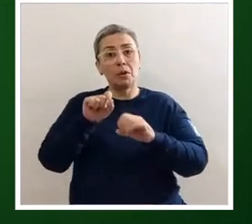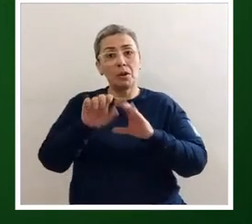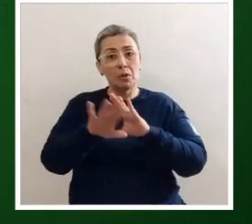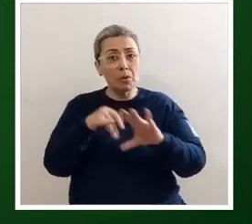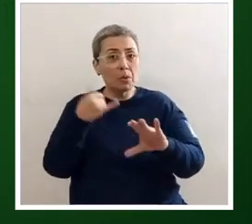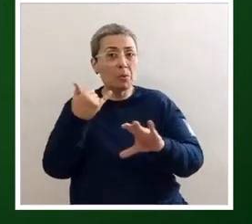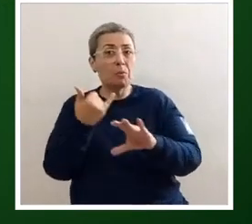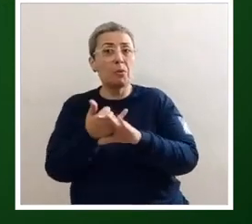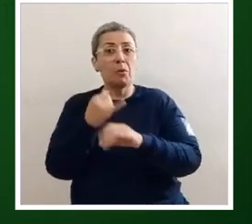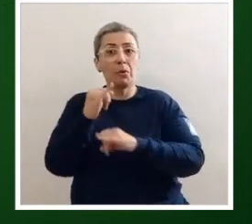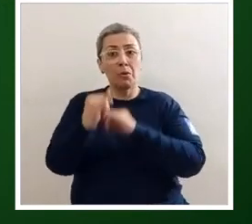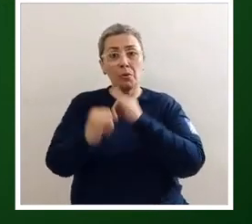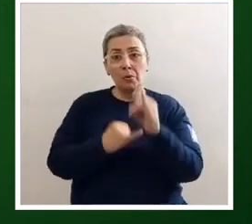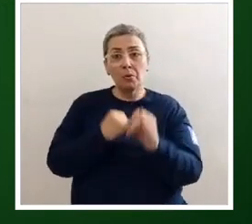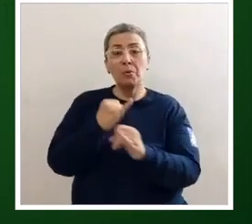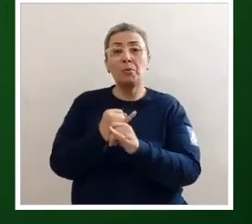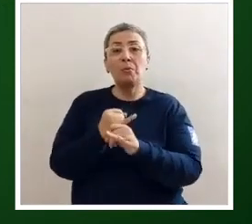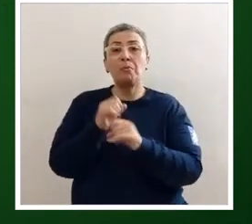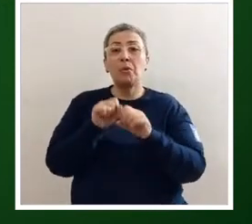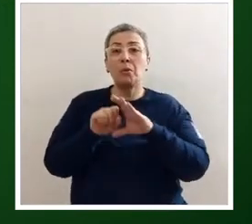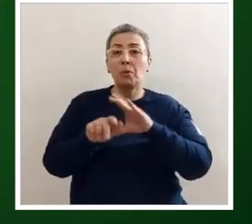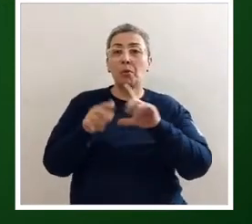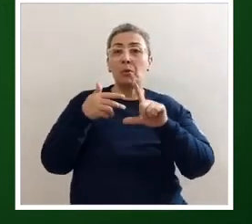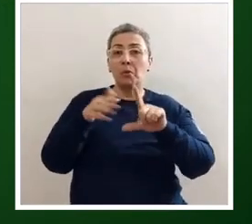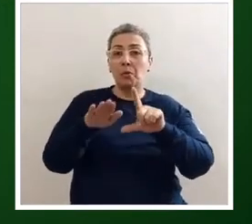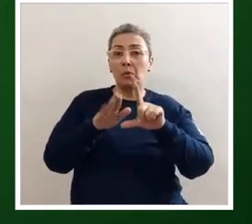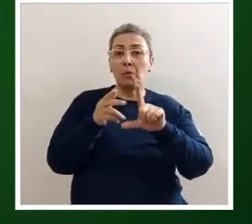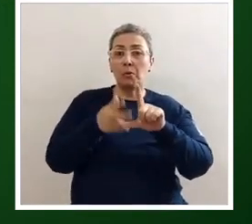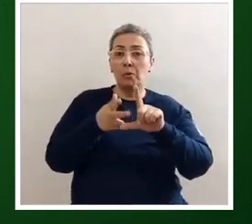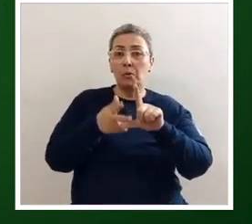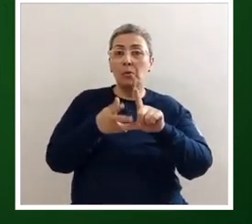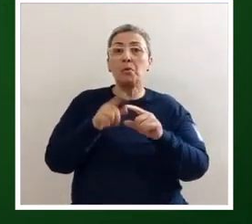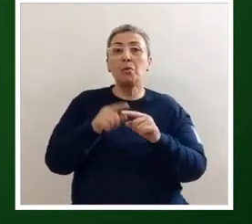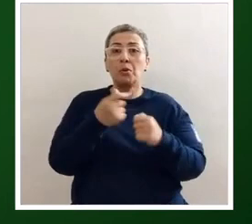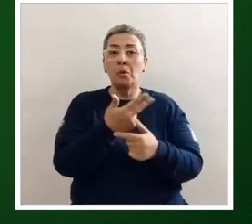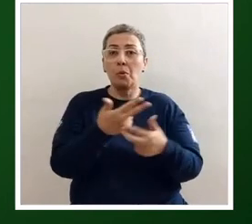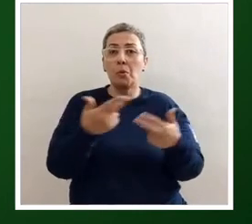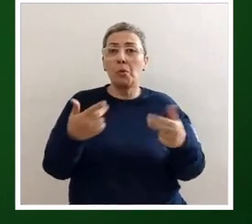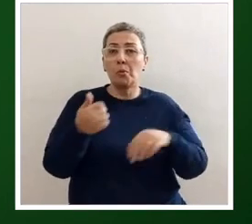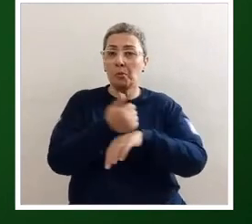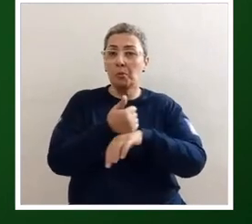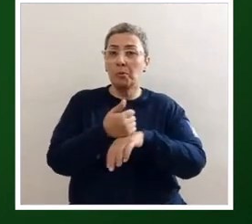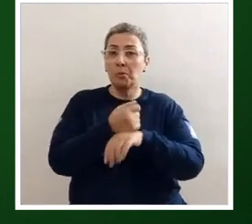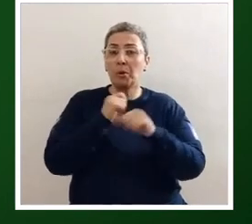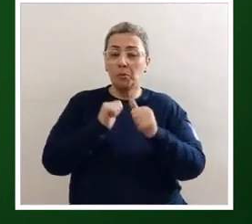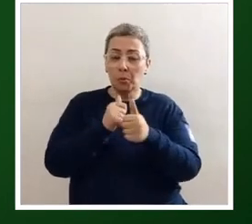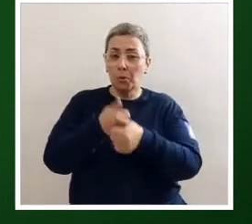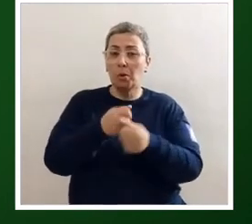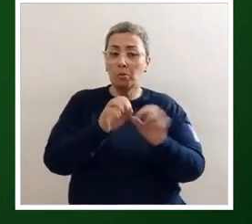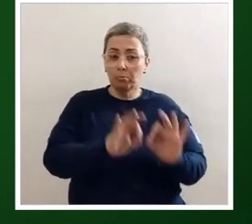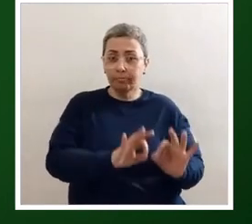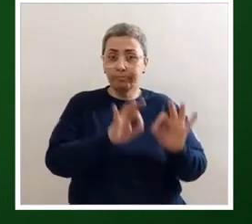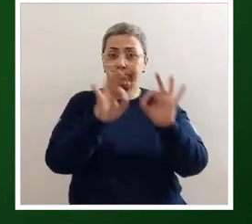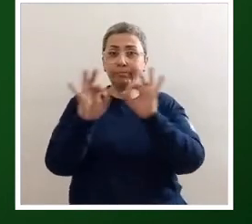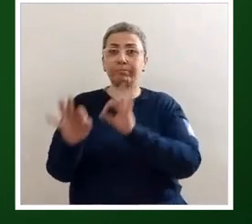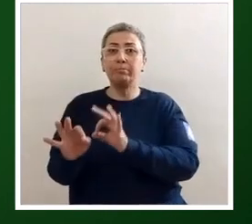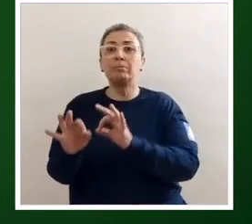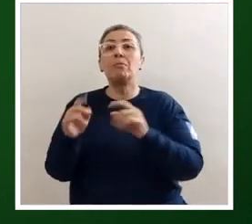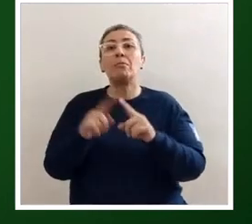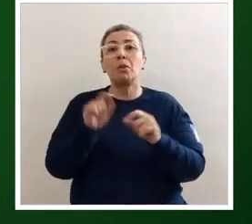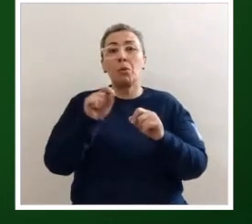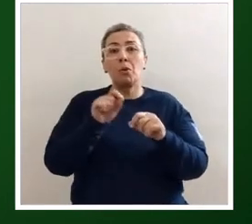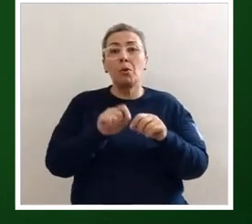é feita pela internet pelo YouTube e muitos outros profissionais da educação tem nos acompanhado nas